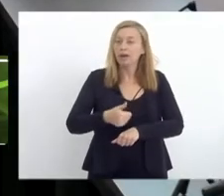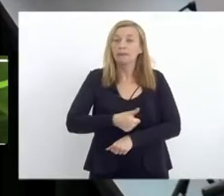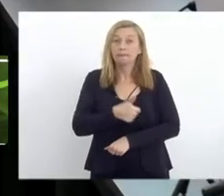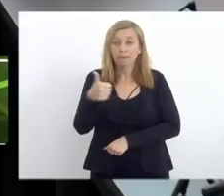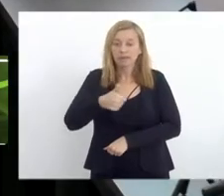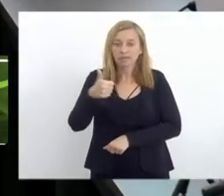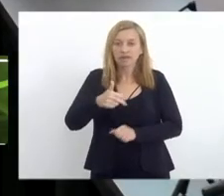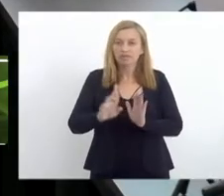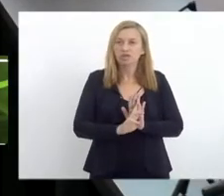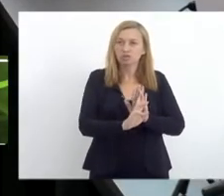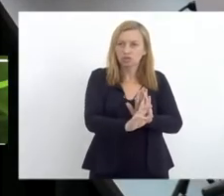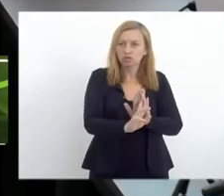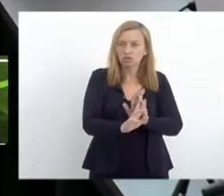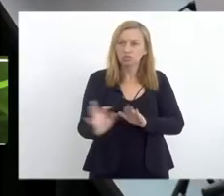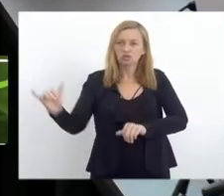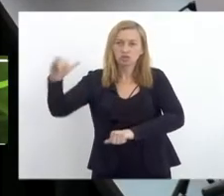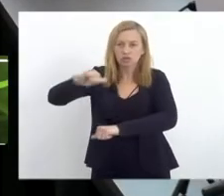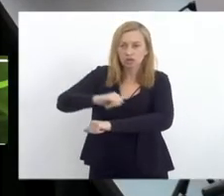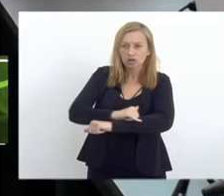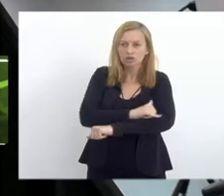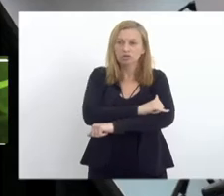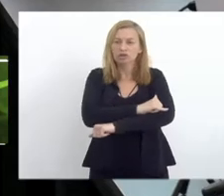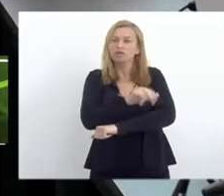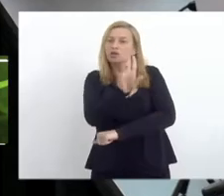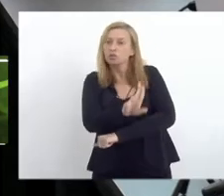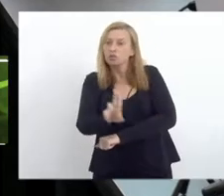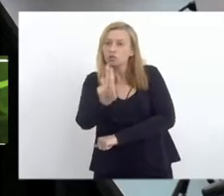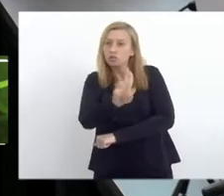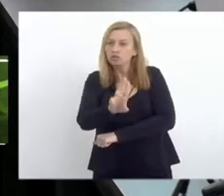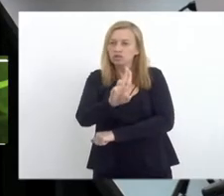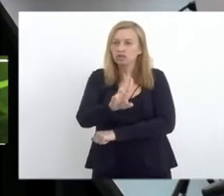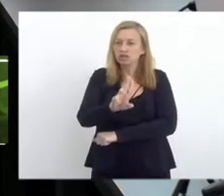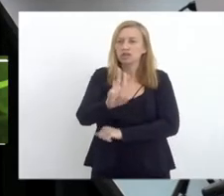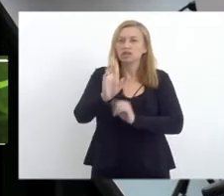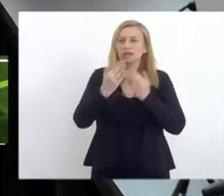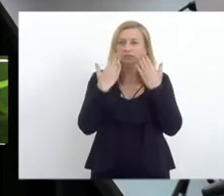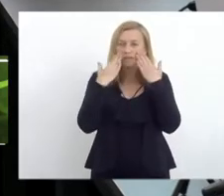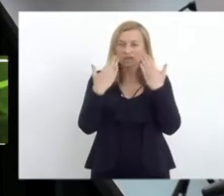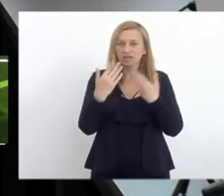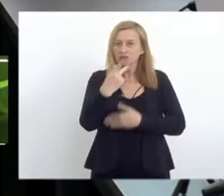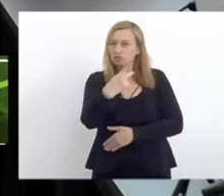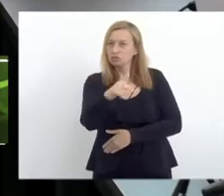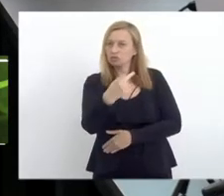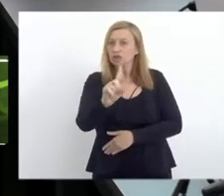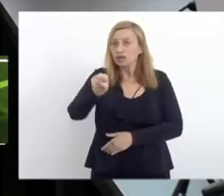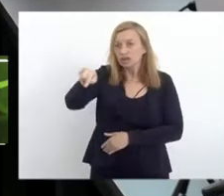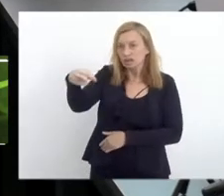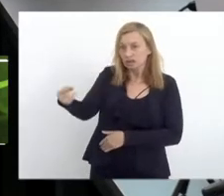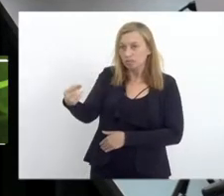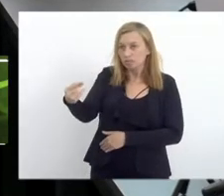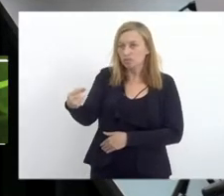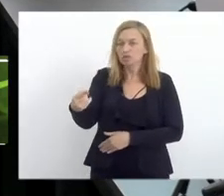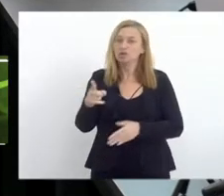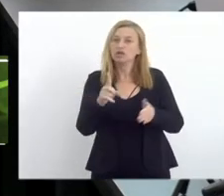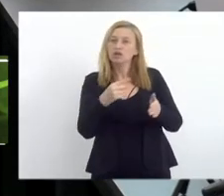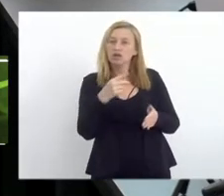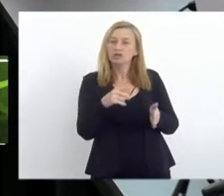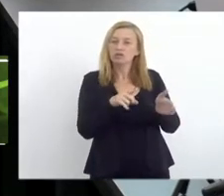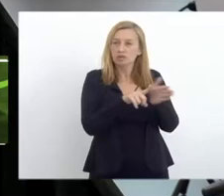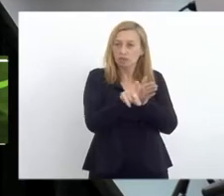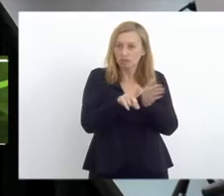Primeiramente, os representantes dos aeroportos farão uso das suas apresentações e depois passarei as perguntas.